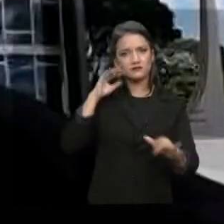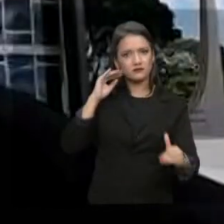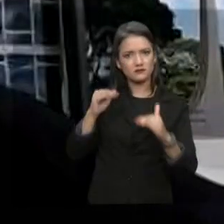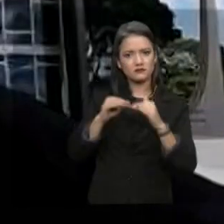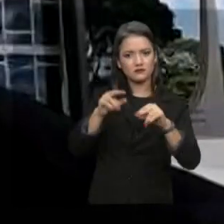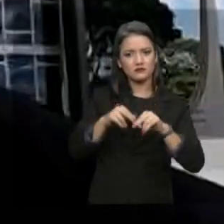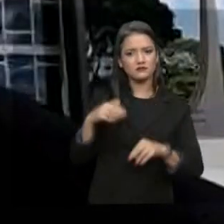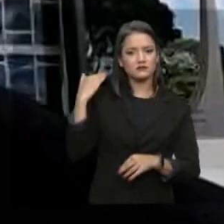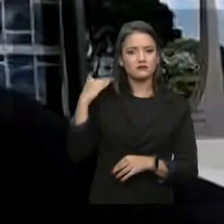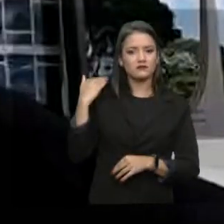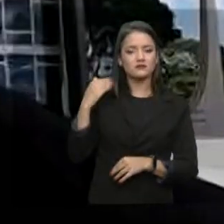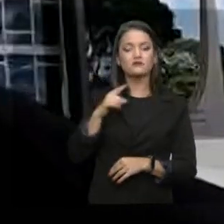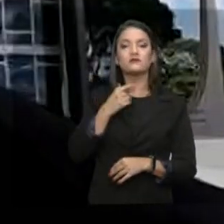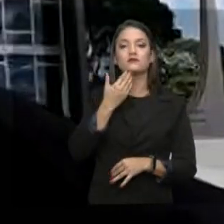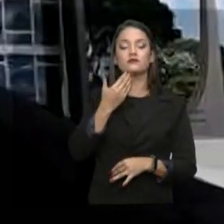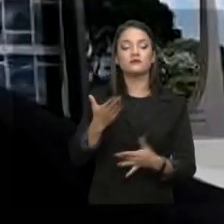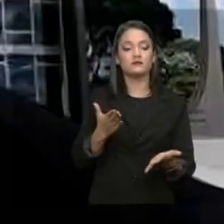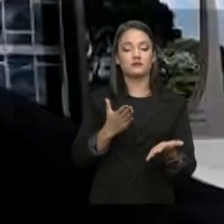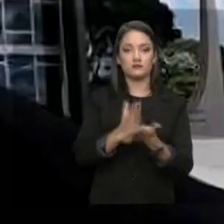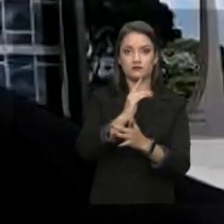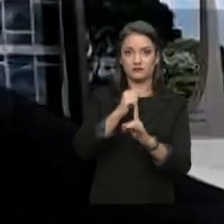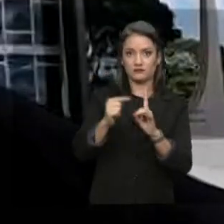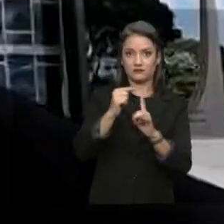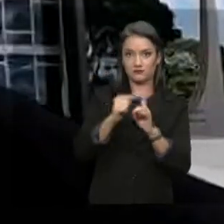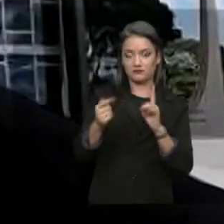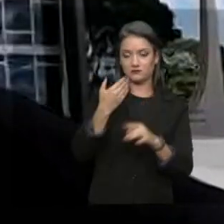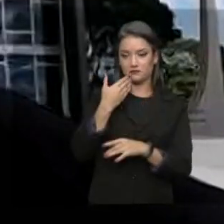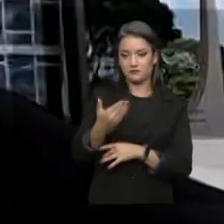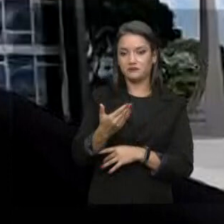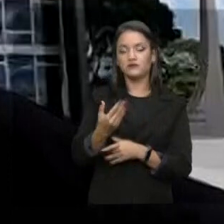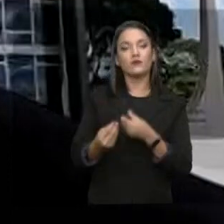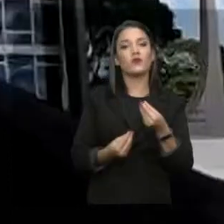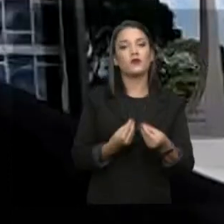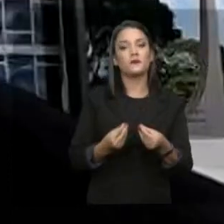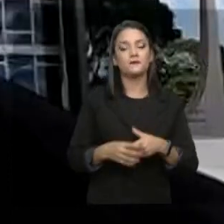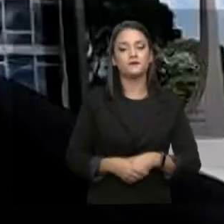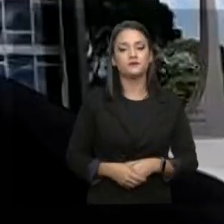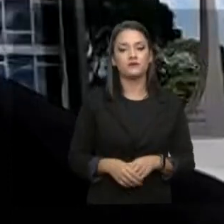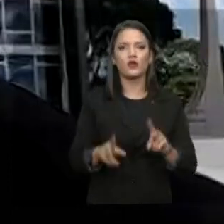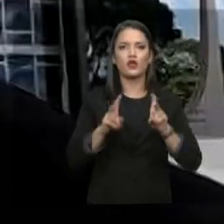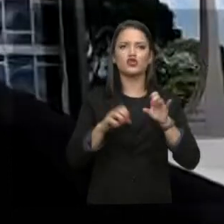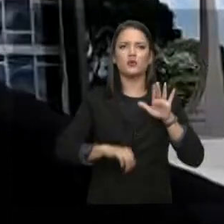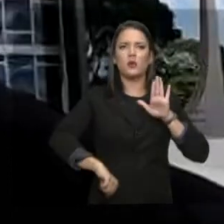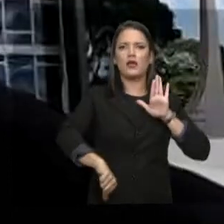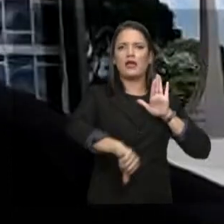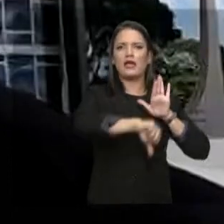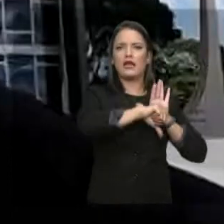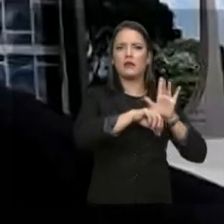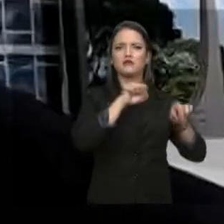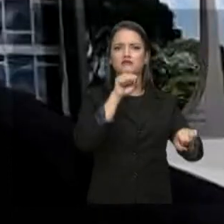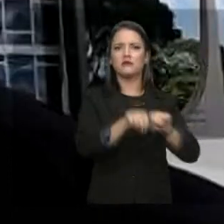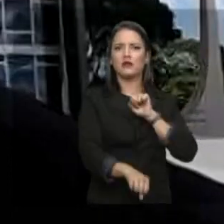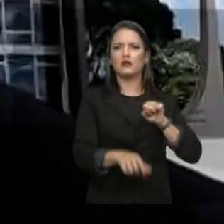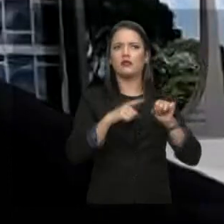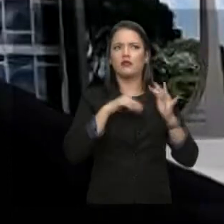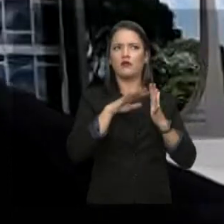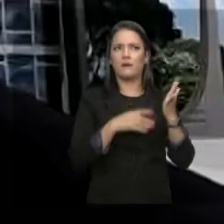Lúcia, concluiu pela procedência parcial do pedido de extradição, da seguinte forma: em relação ao crime de homicídio descrito, a